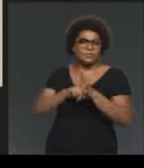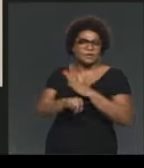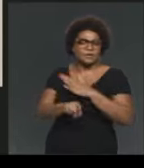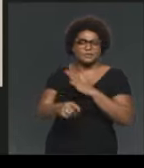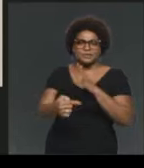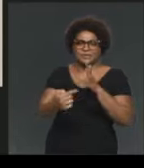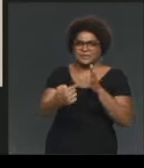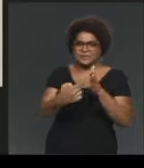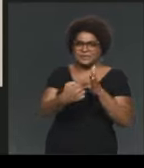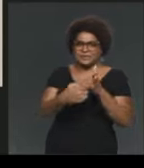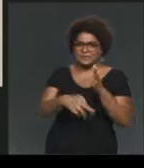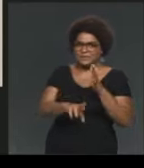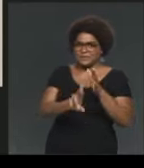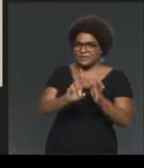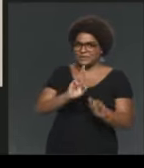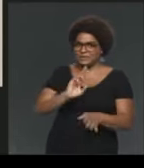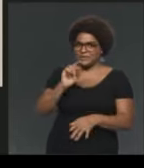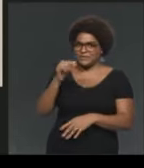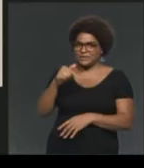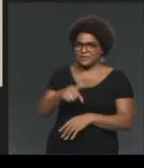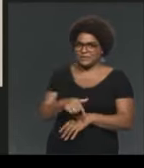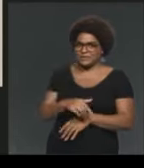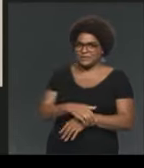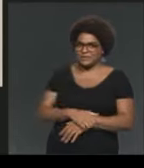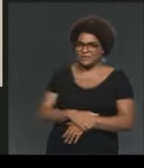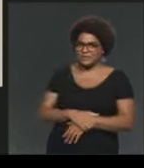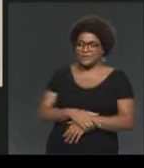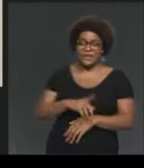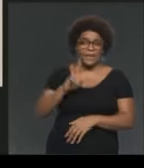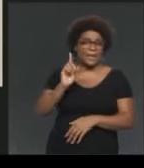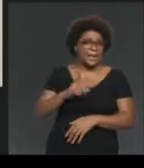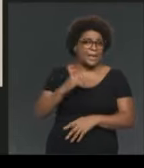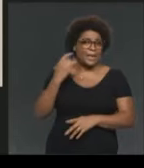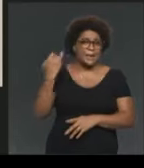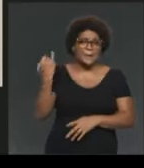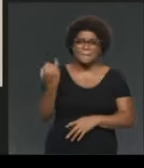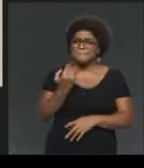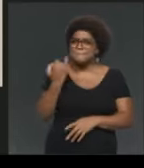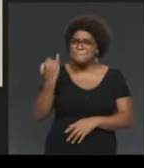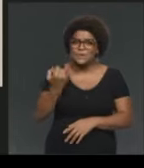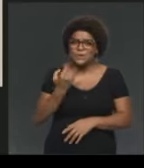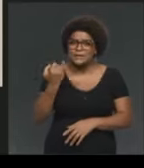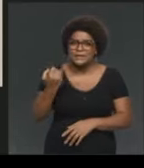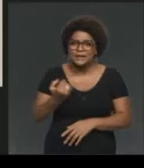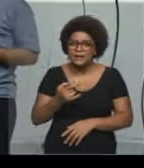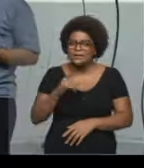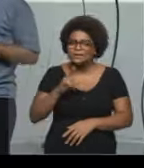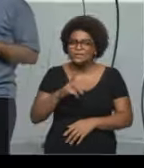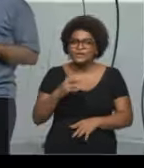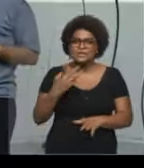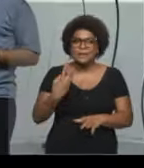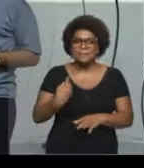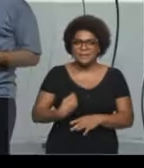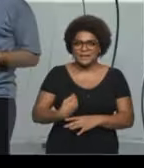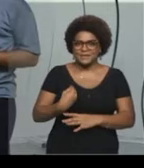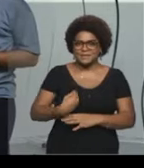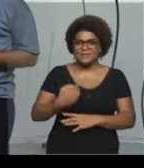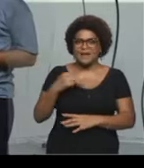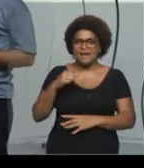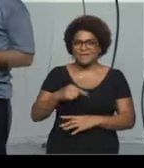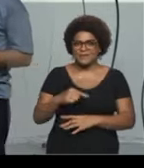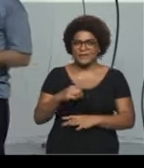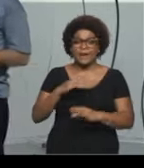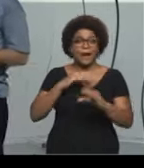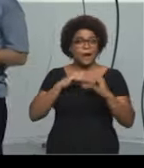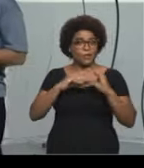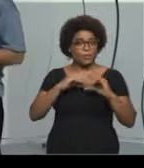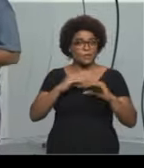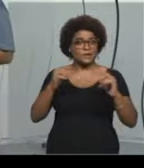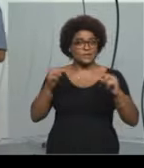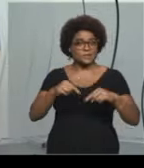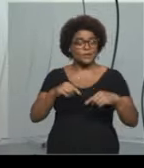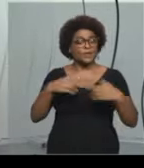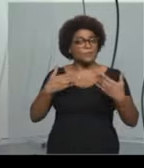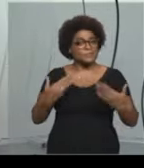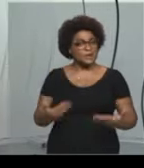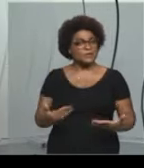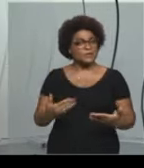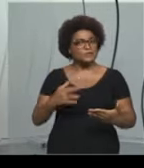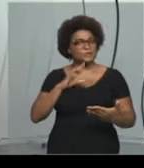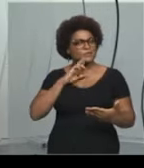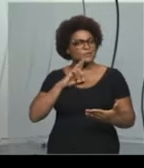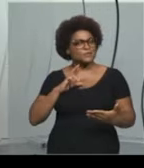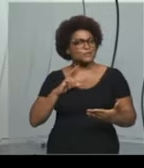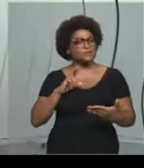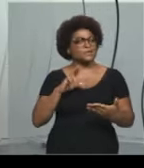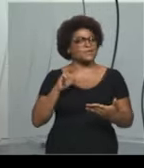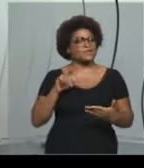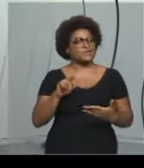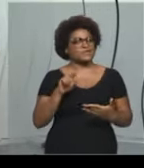de matemática. Gente, é fundamental que você participe com a gente, tá? O canal de comunicação é para isso, né? A gente tem que ter noção